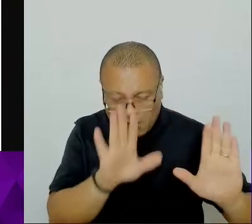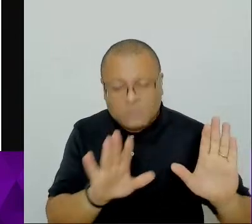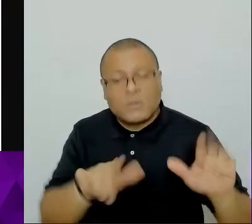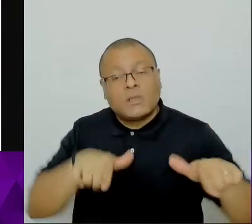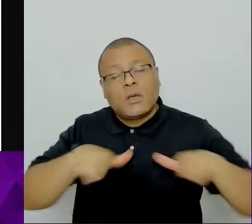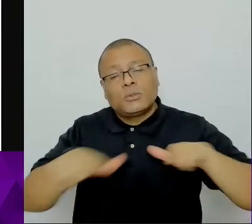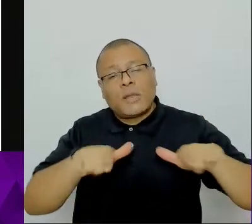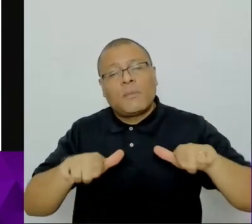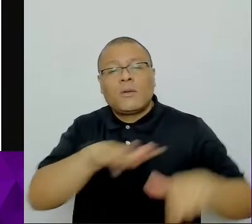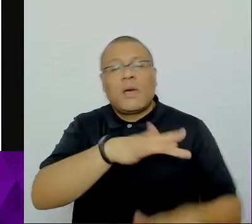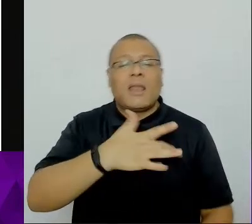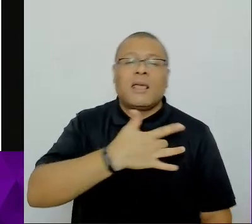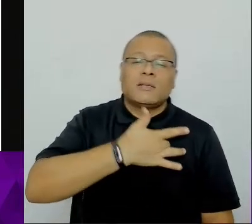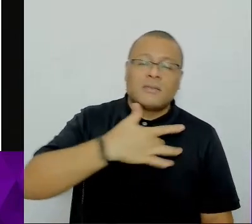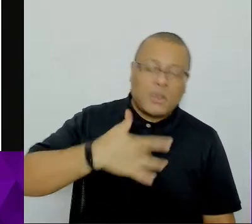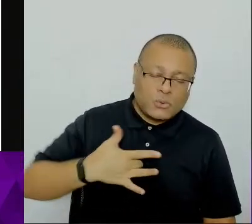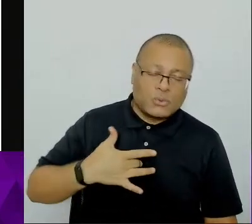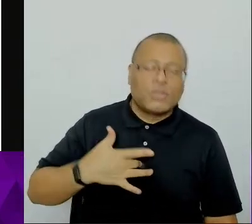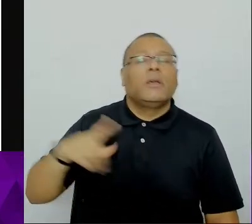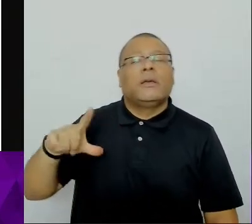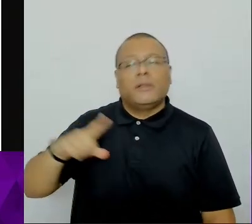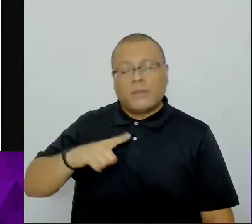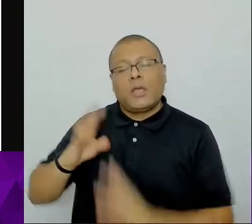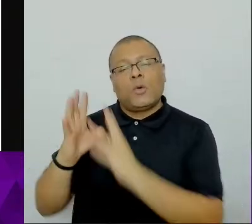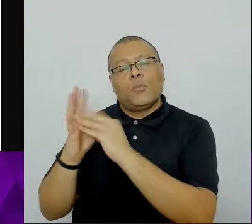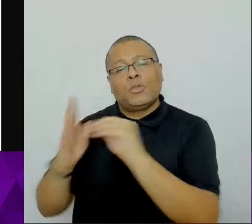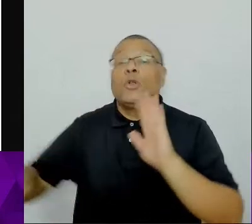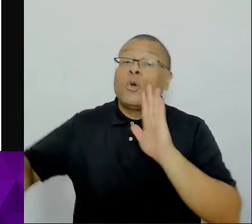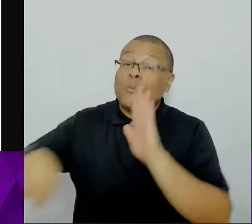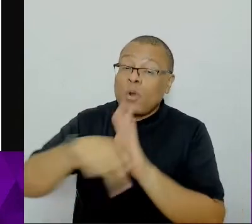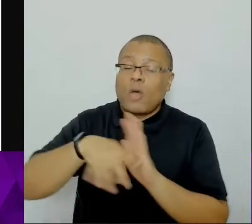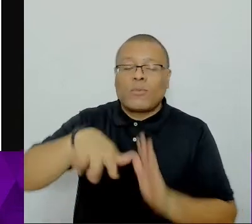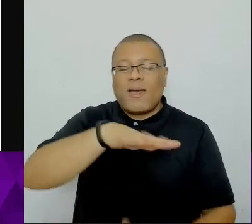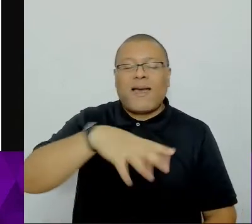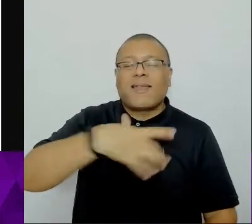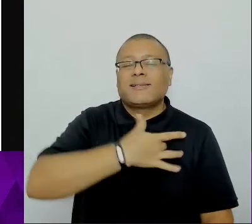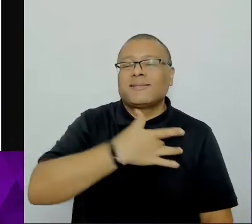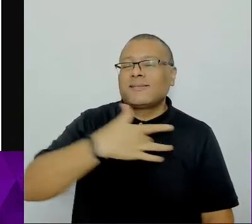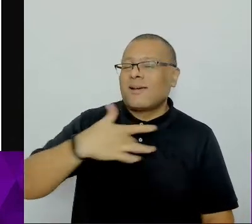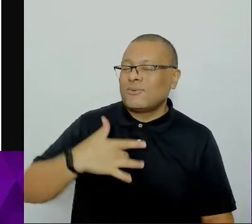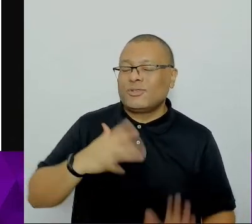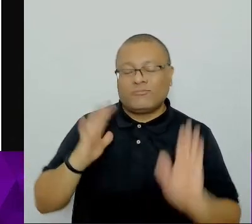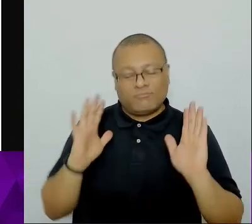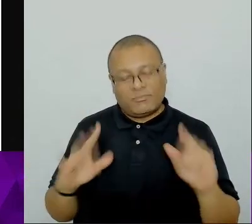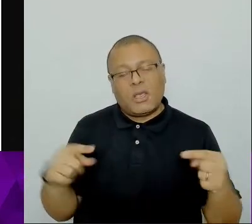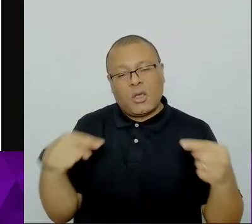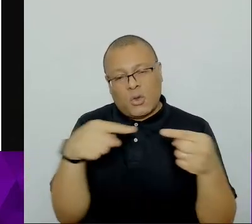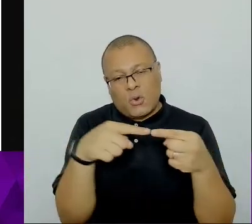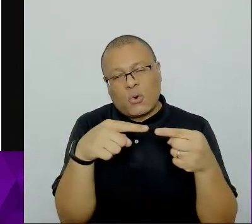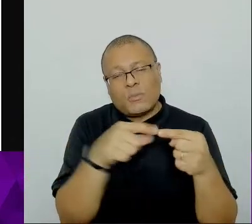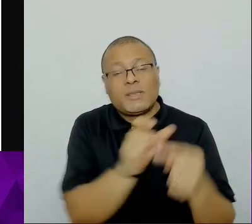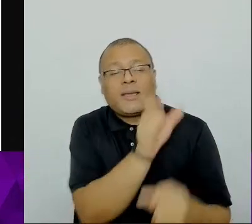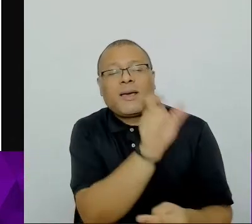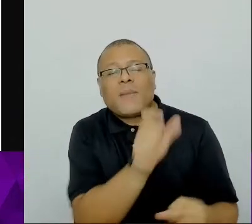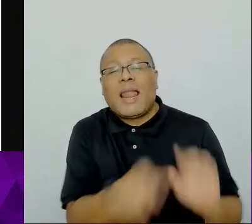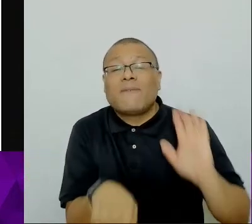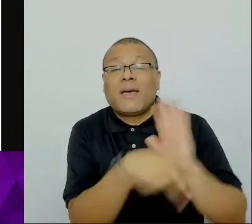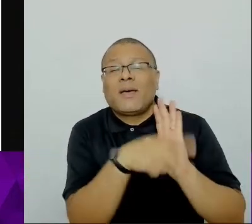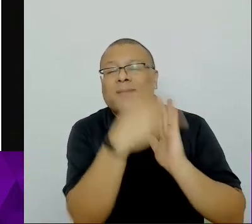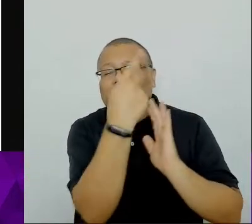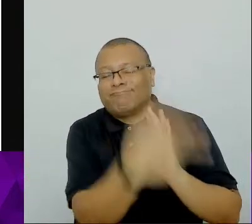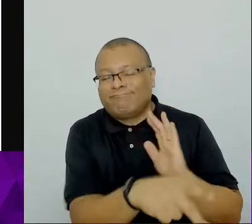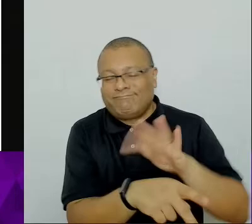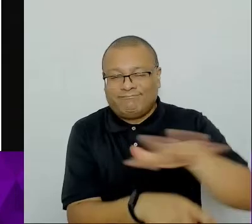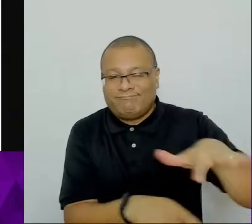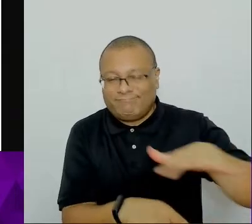da saúde, eu tenho modelos que preciso trabalhar com modelos que vão reconhecer os termos da área da